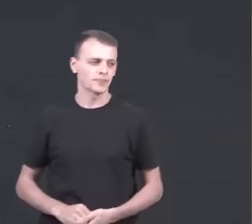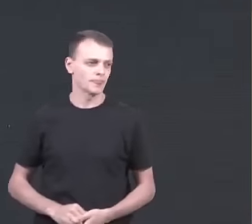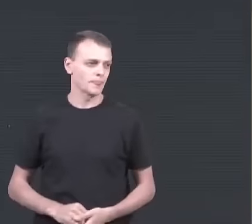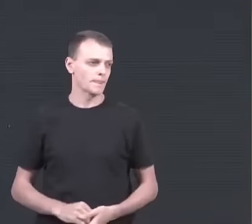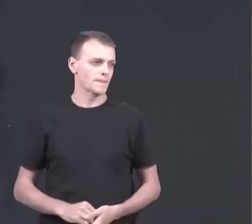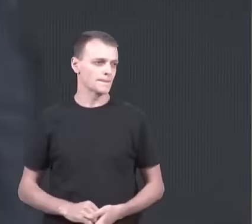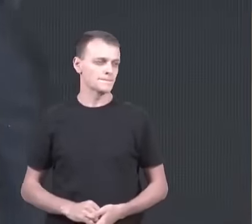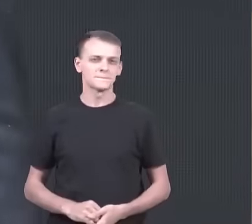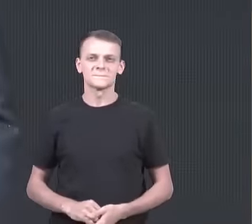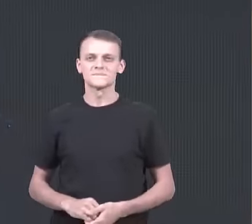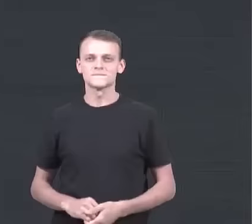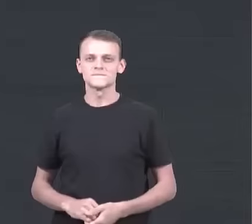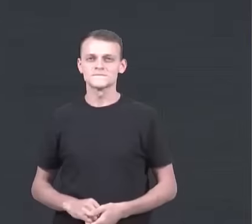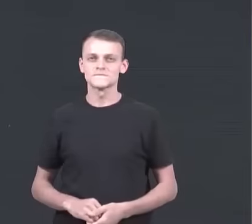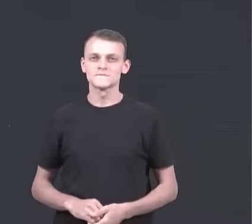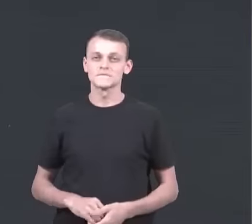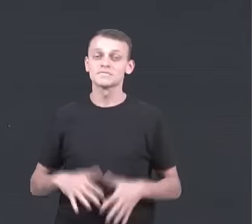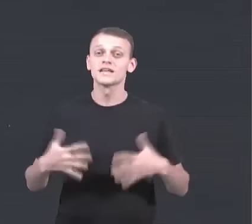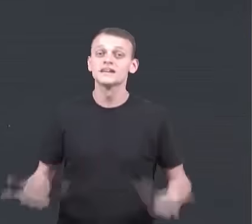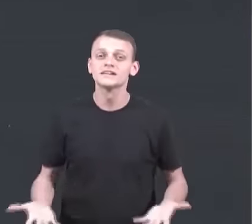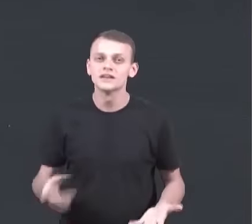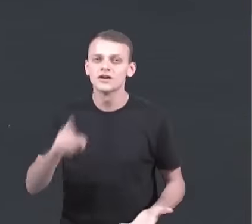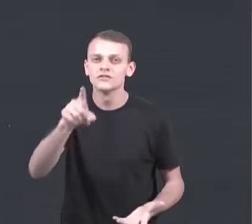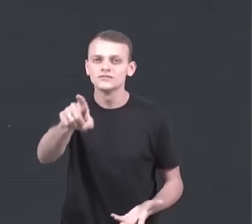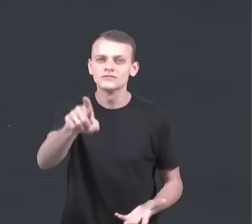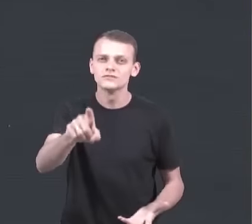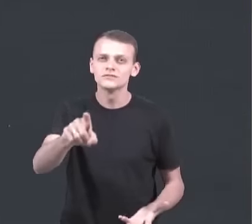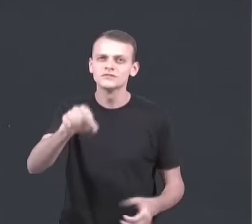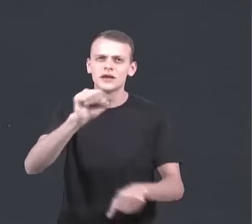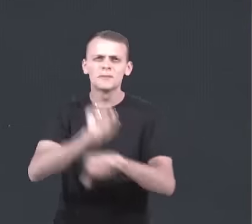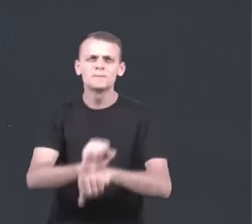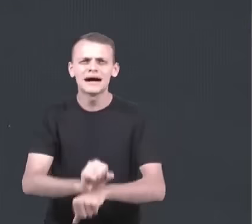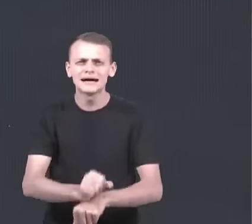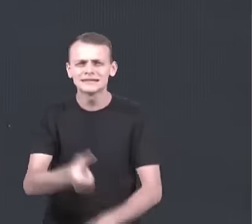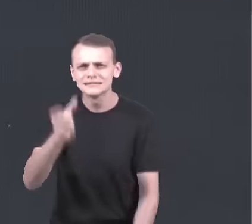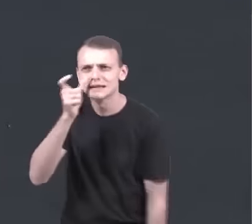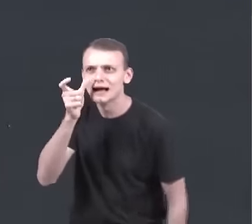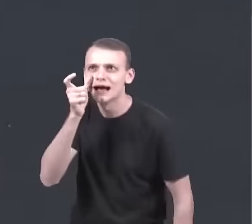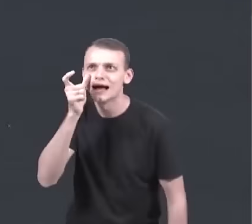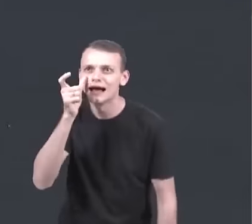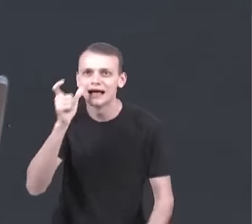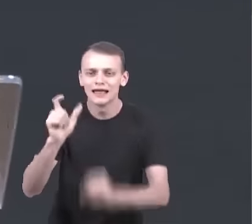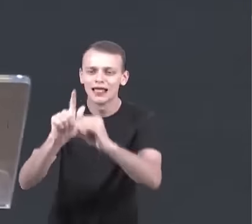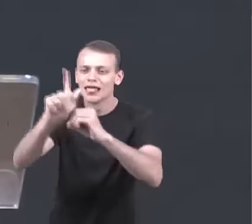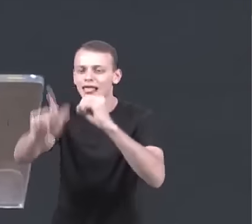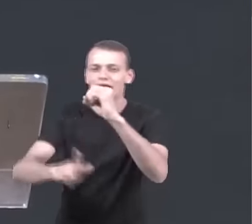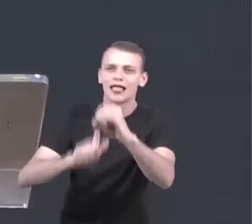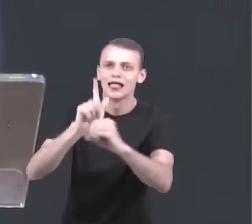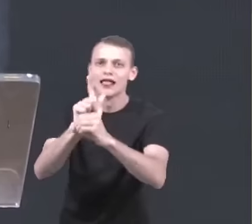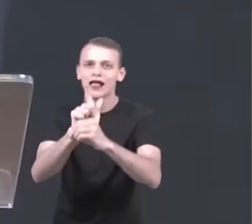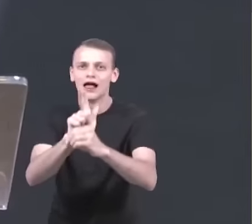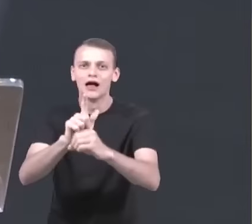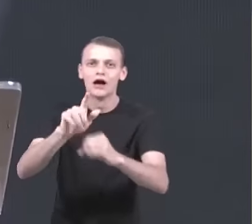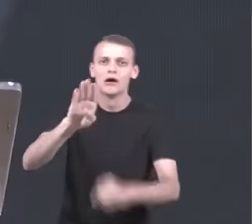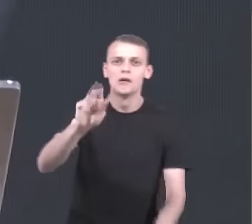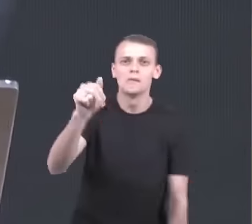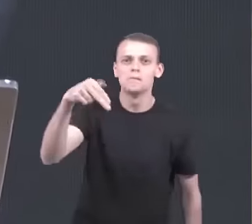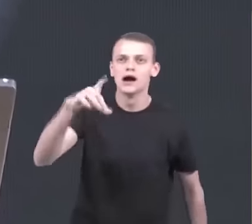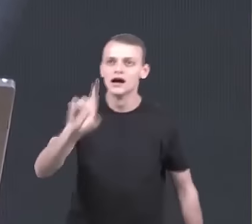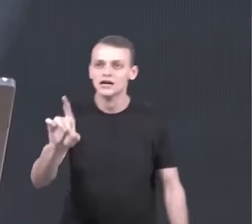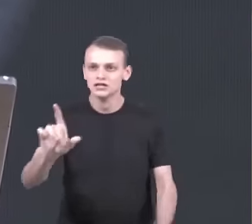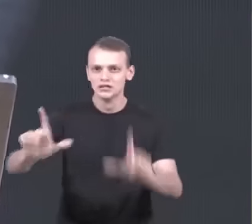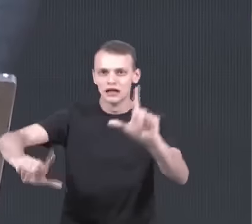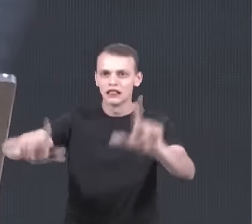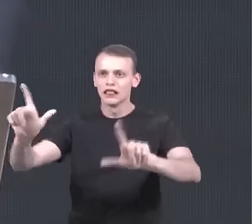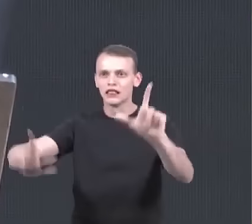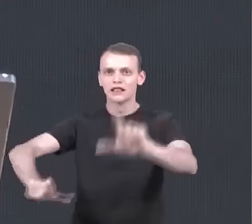Então desliga o plim-plim. Para de olhar para as emissoras de TV, para de olhar para as notícias. Existe uma notícia nova,